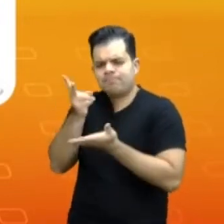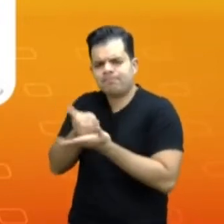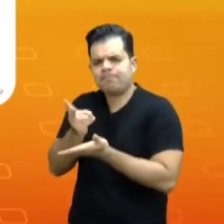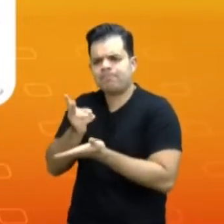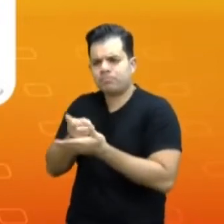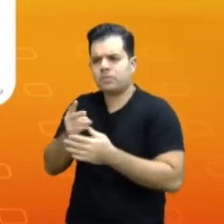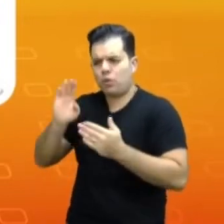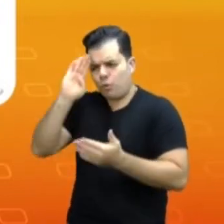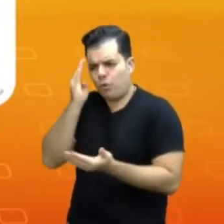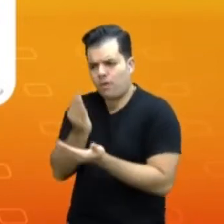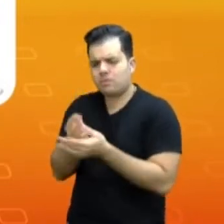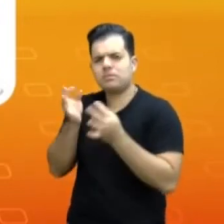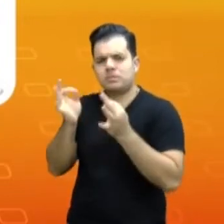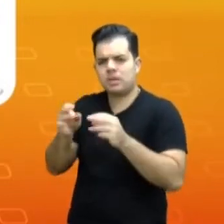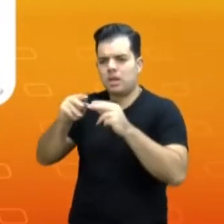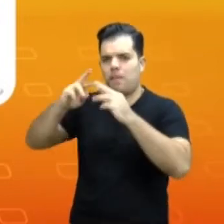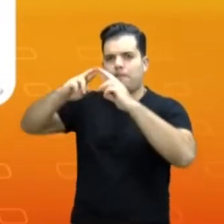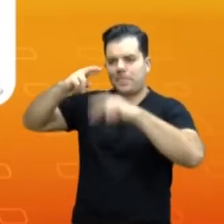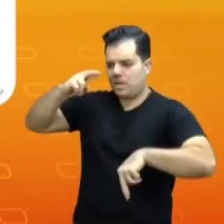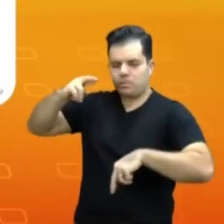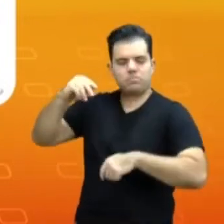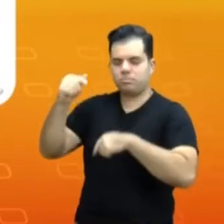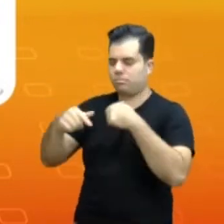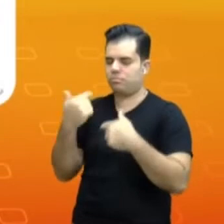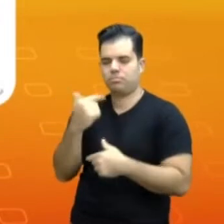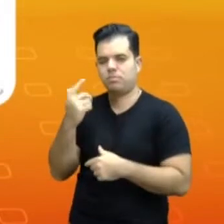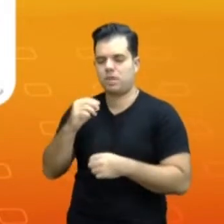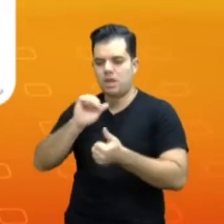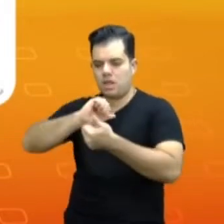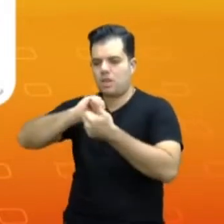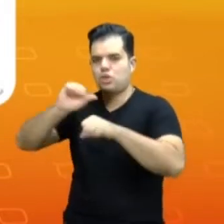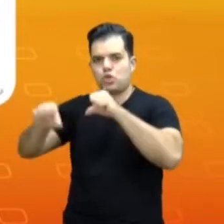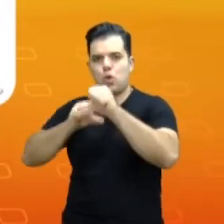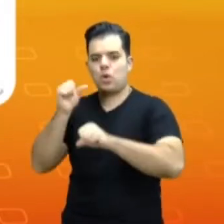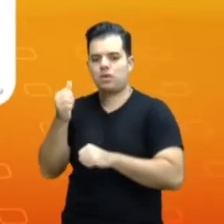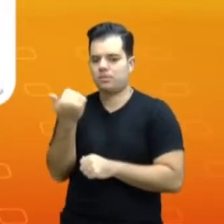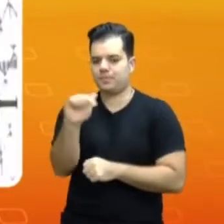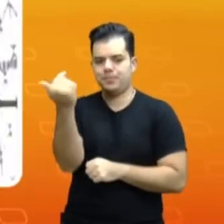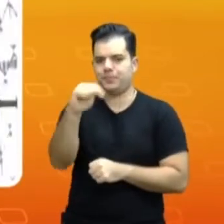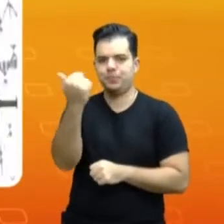e confiáveis. Não teve nenhuma alteração nesse sentido.